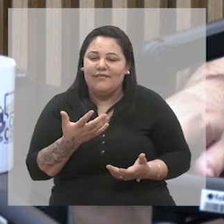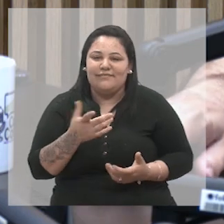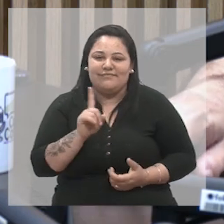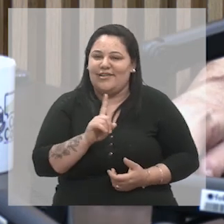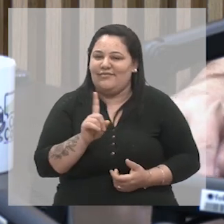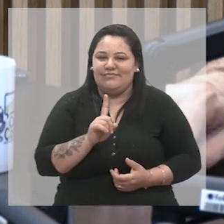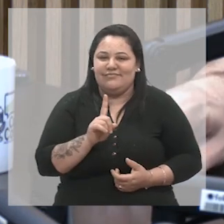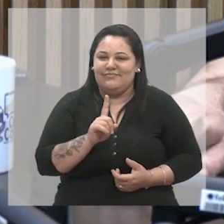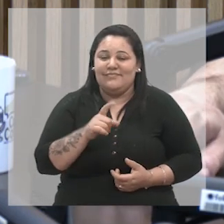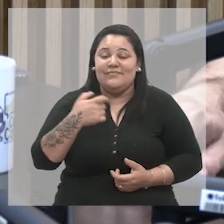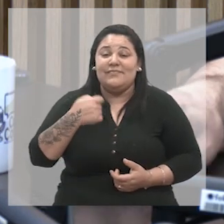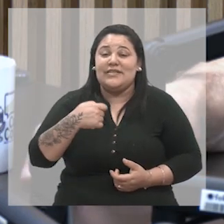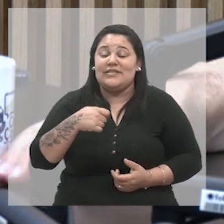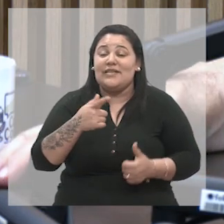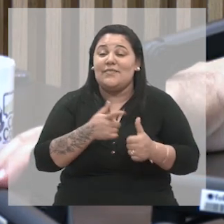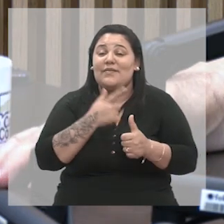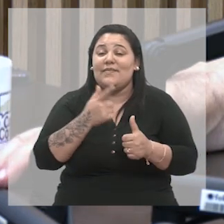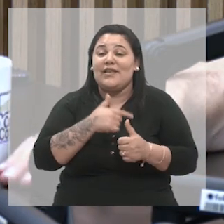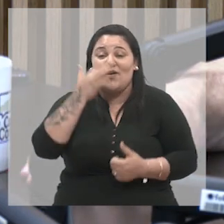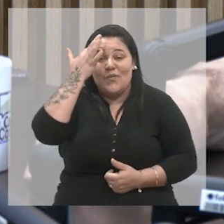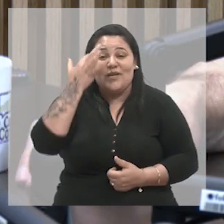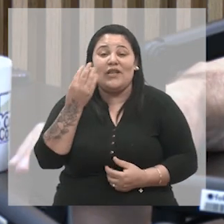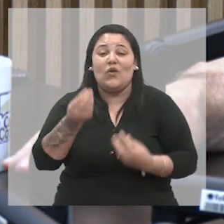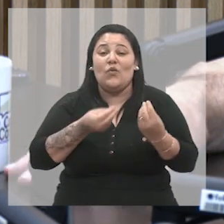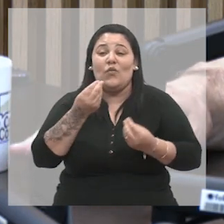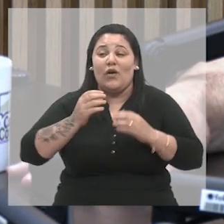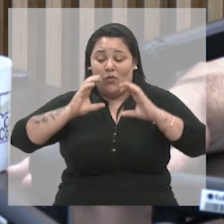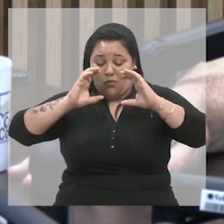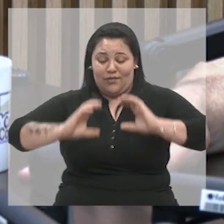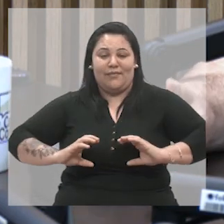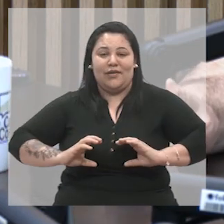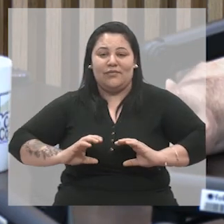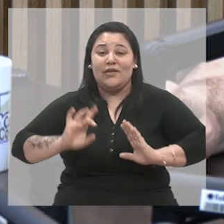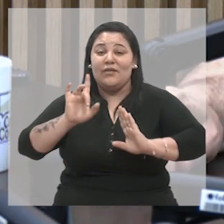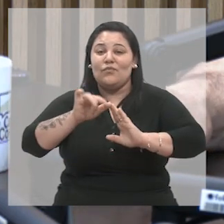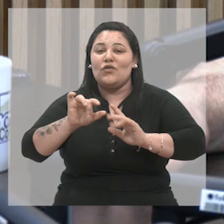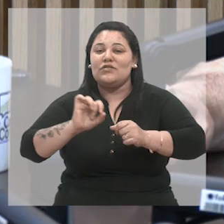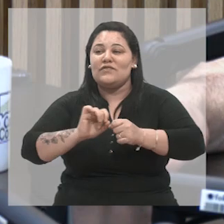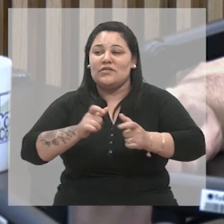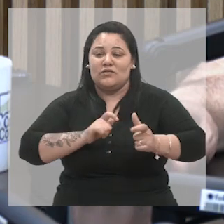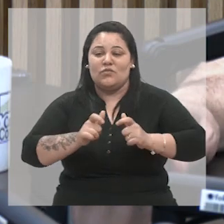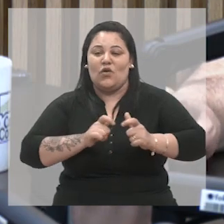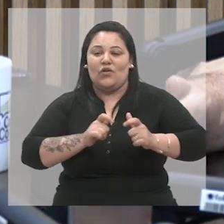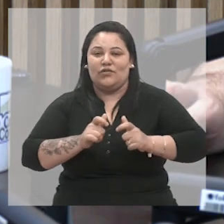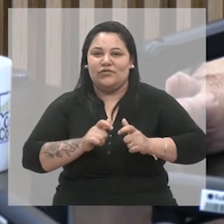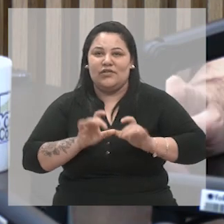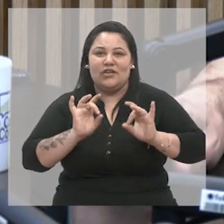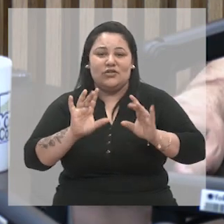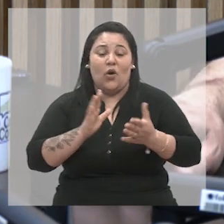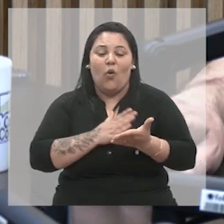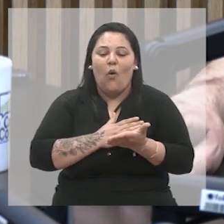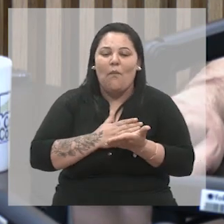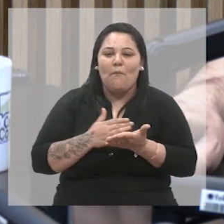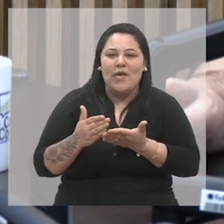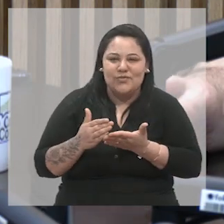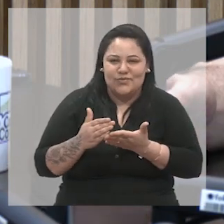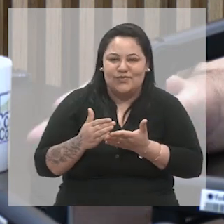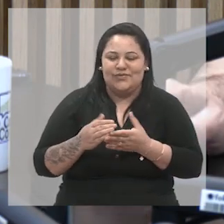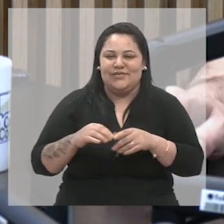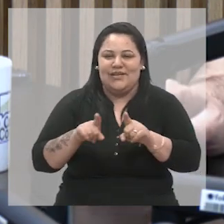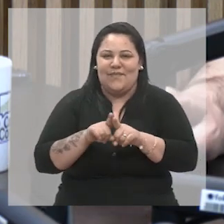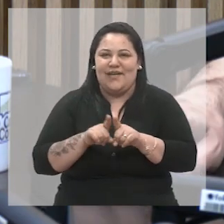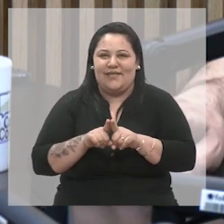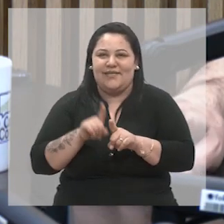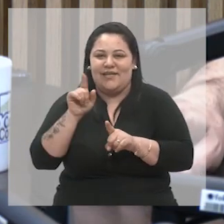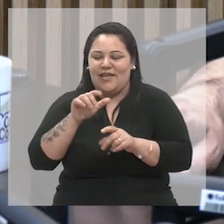tem que entender como funciona para depois a gente jogar o handebol, né? Então o esporte é só um vetor de formação e esse